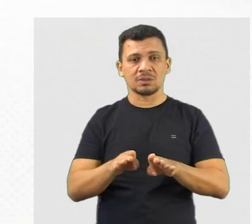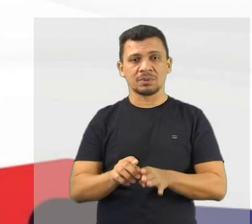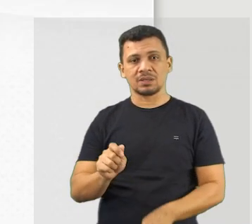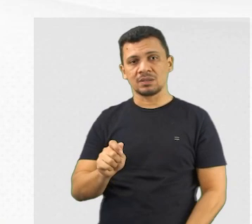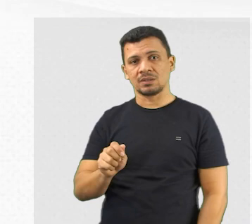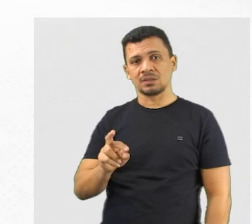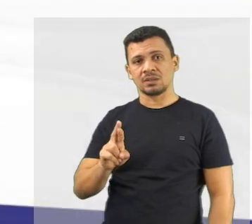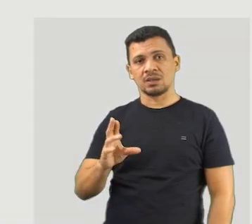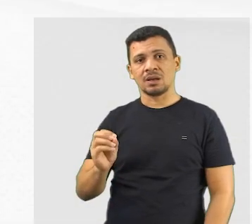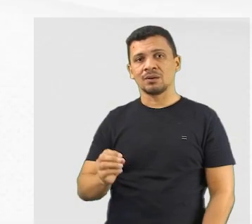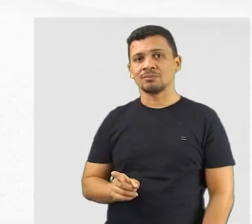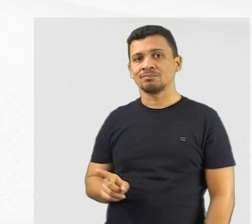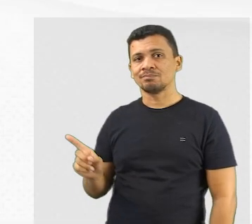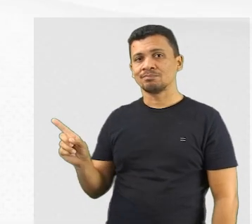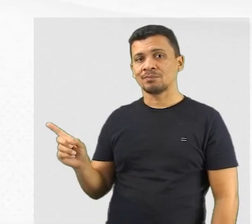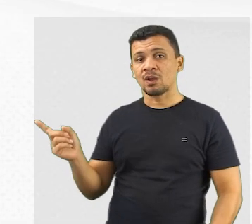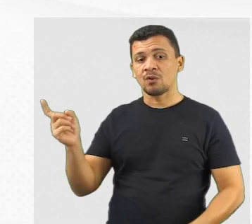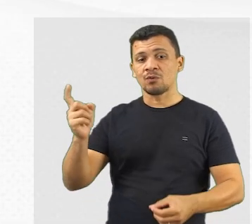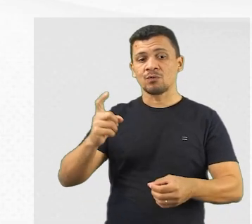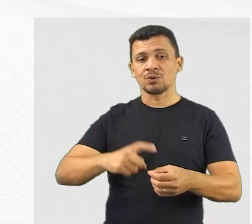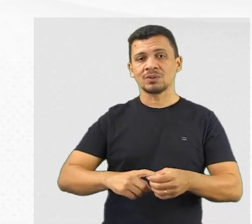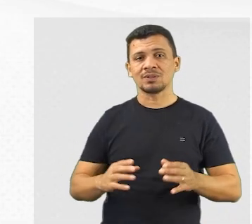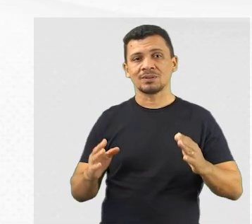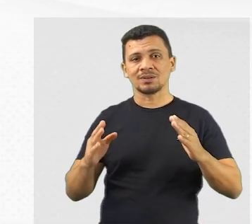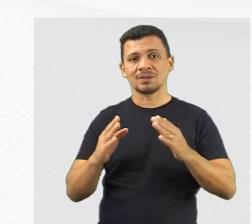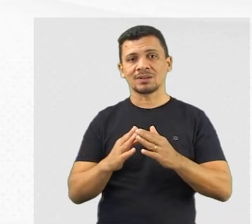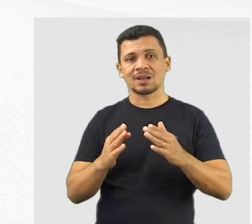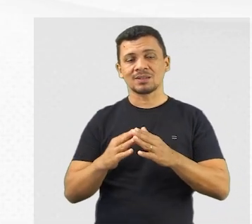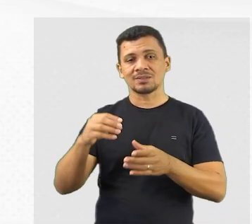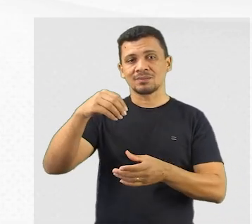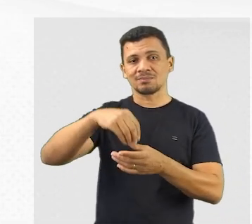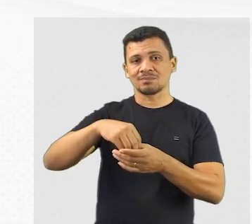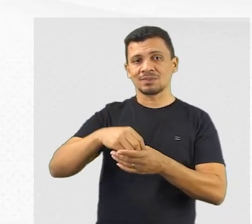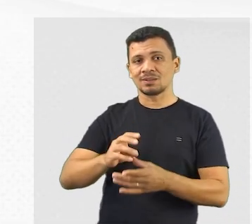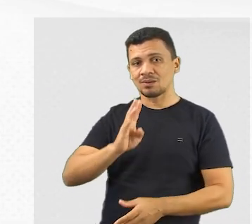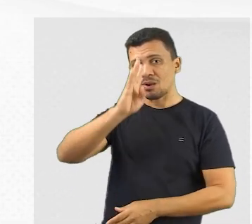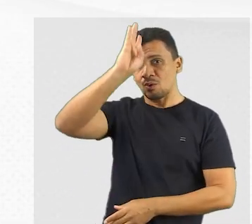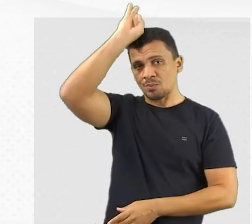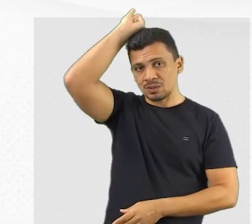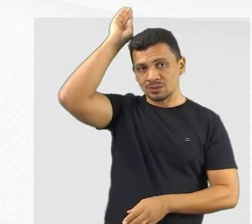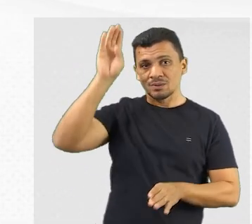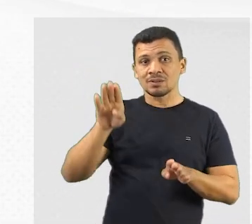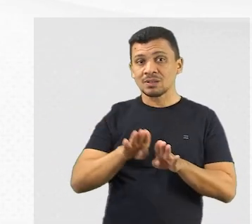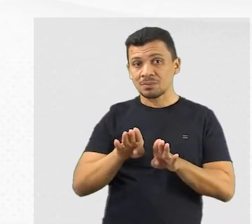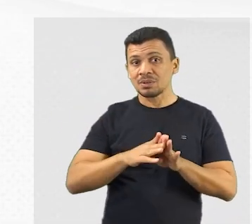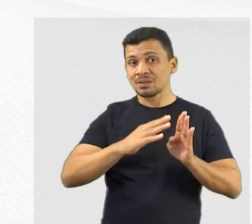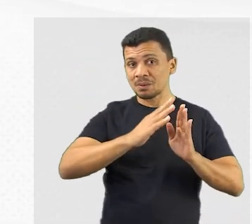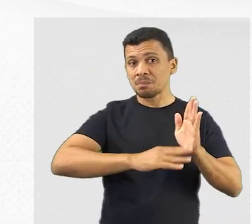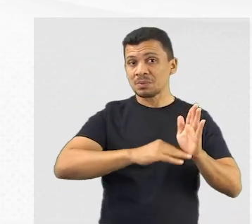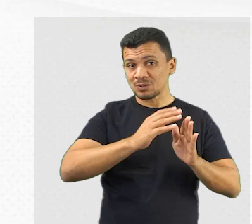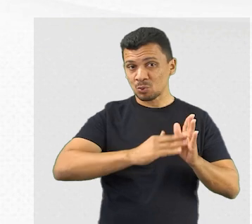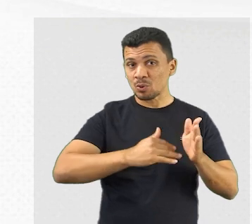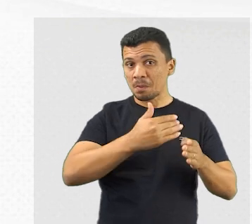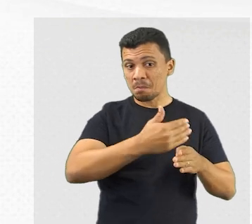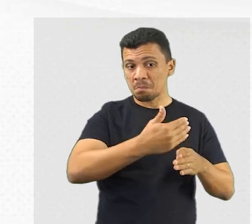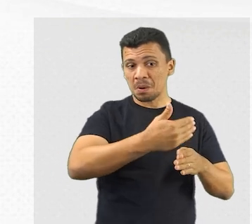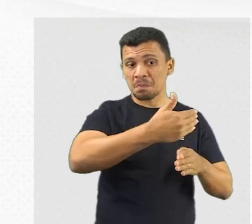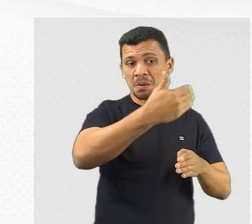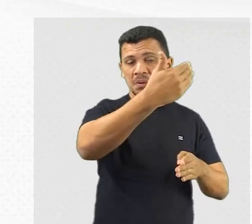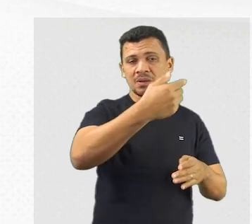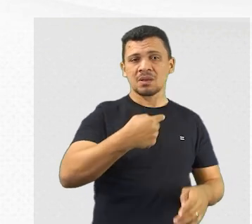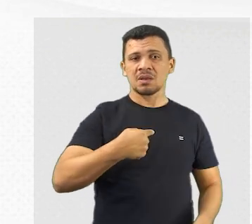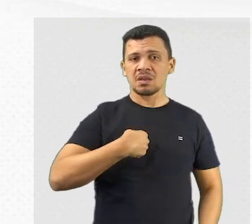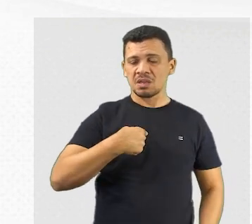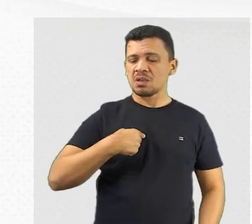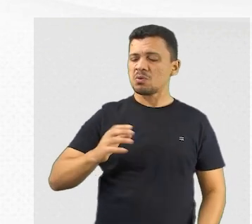deixar vocês com a casa romana internamente. E a pintura romana era feita nessas paredes para dizer assim, eu